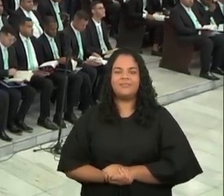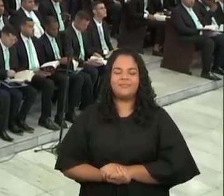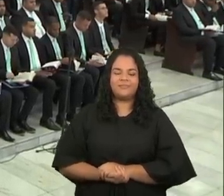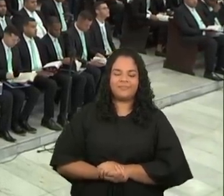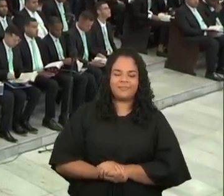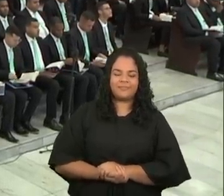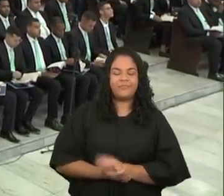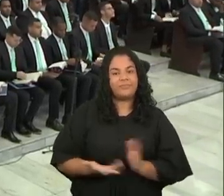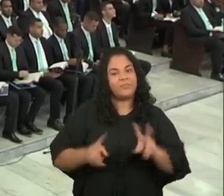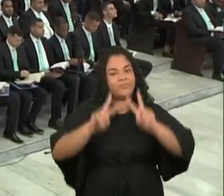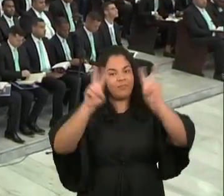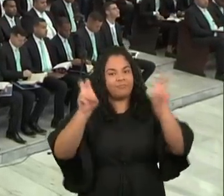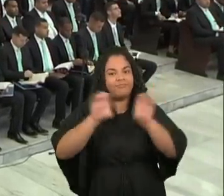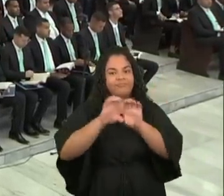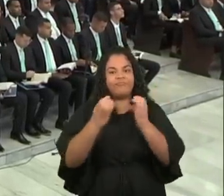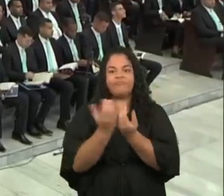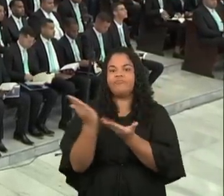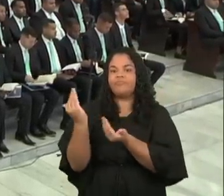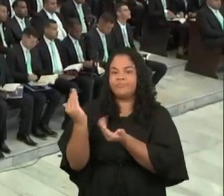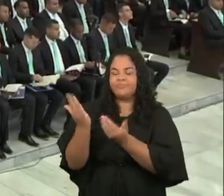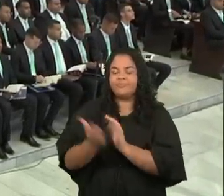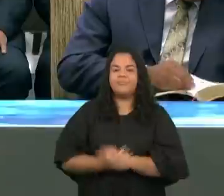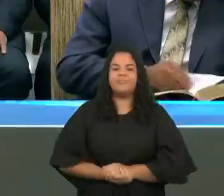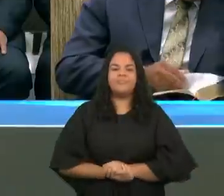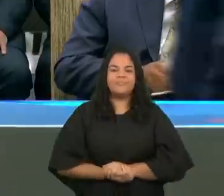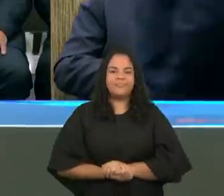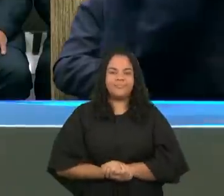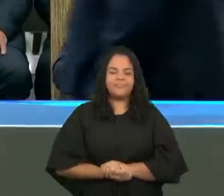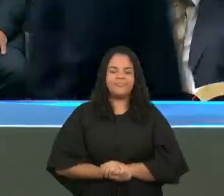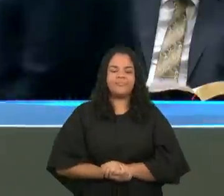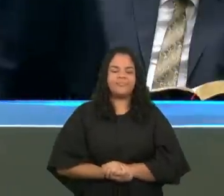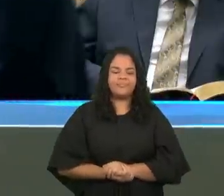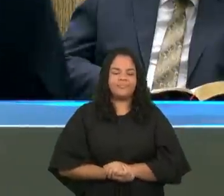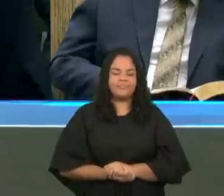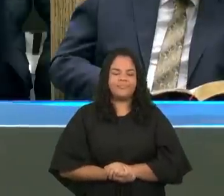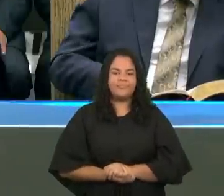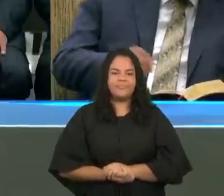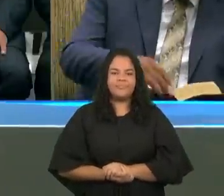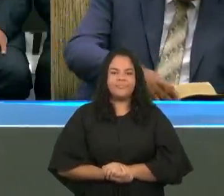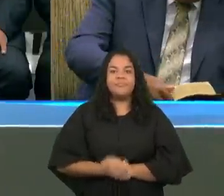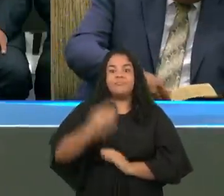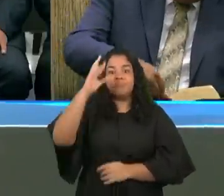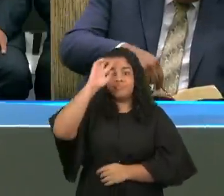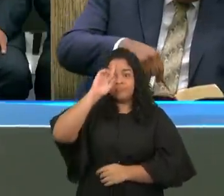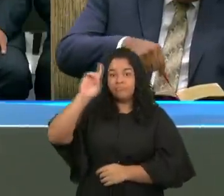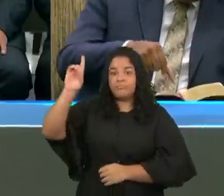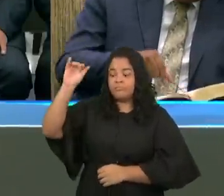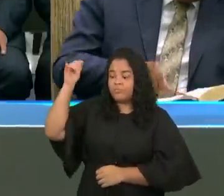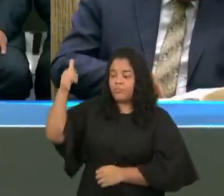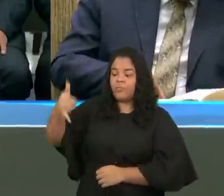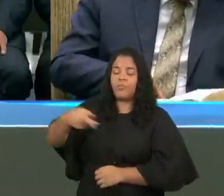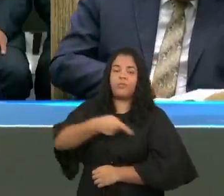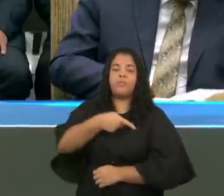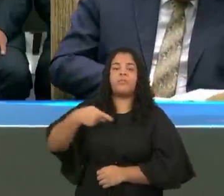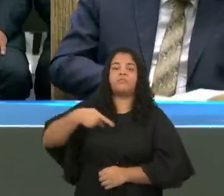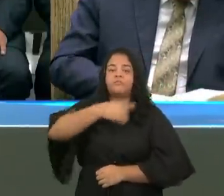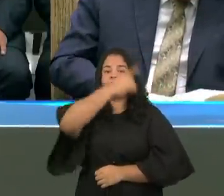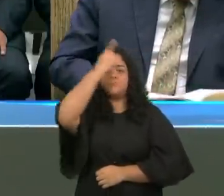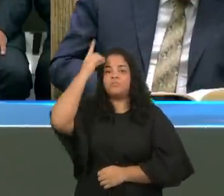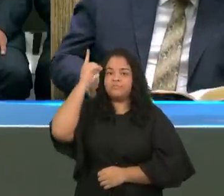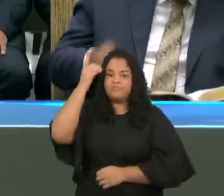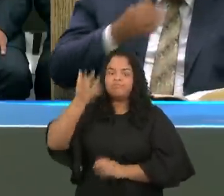ele, entre os temas que sentiu direção do Espírito Santo, sempre a última noite é o